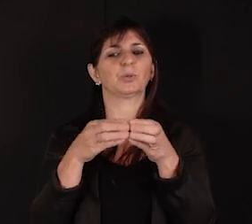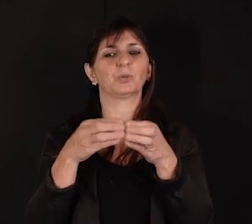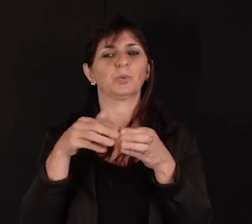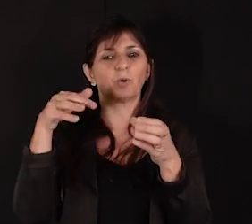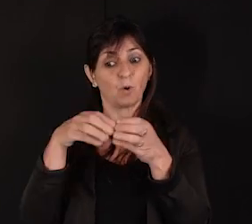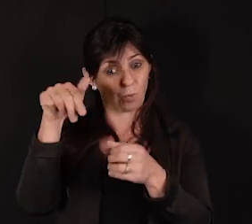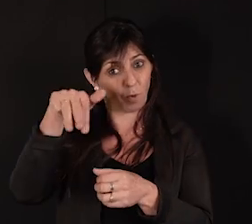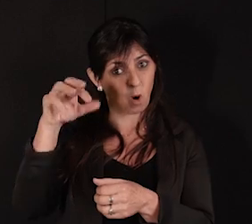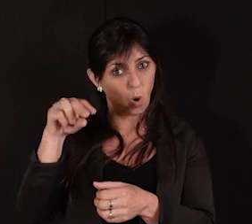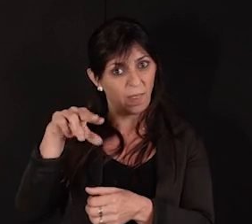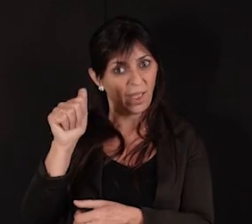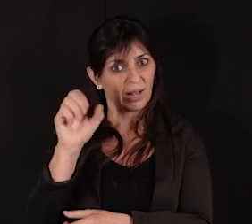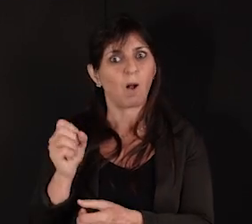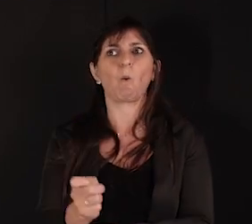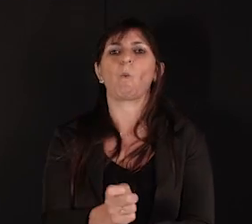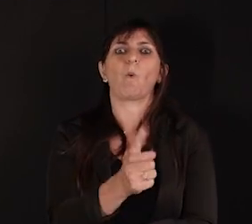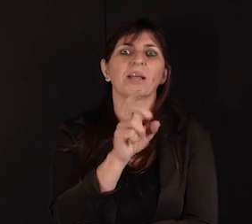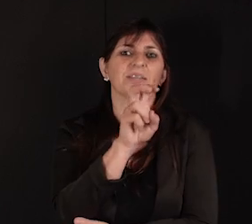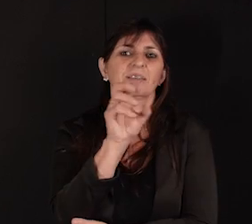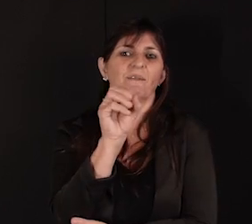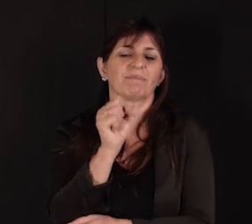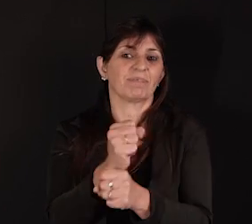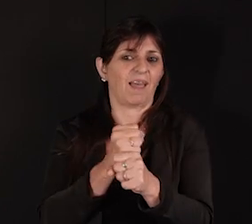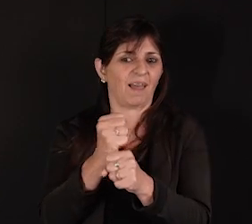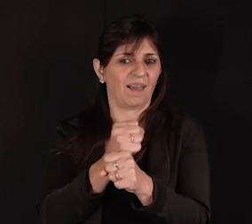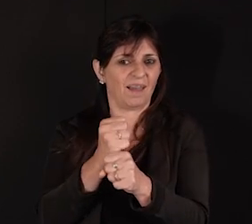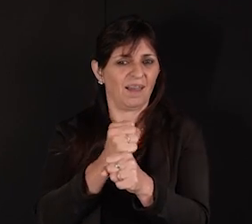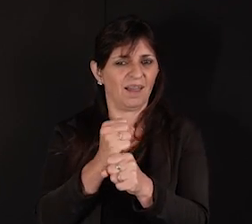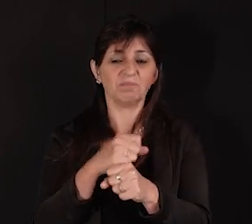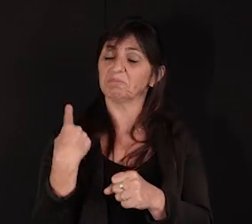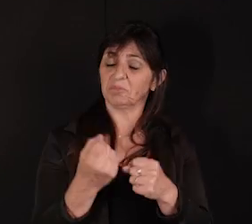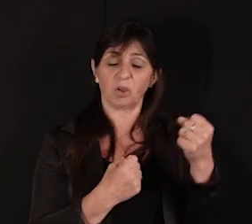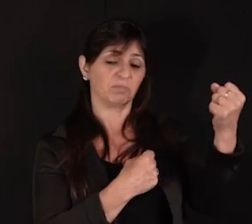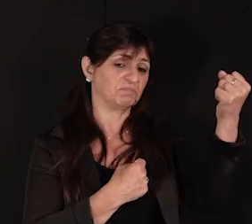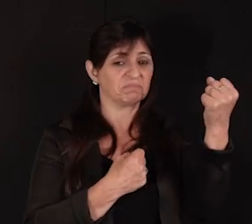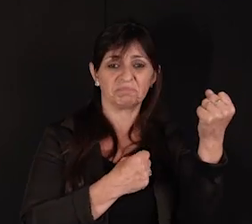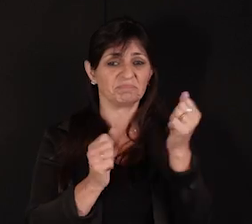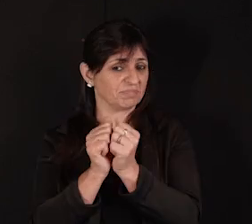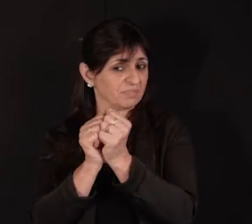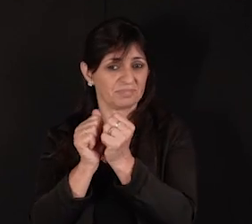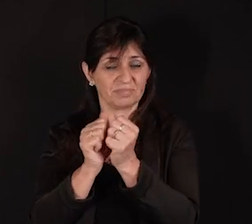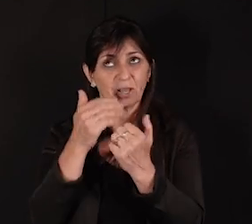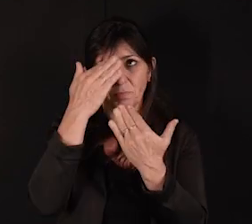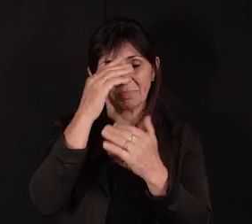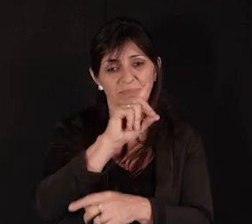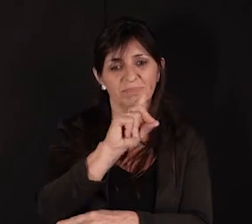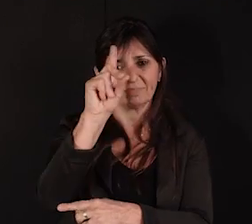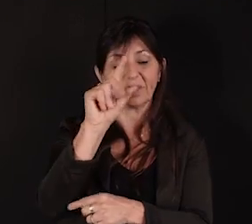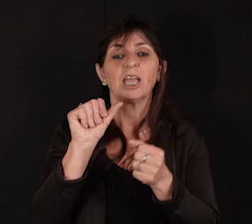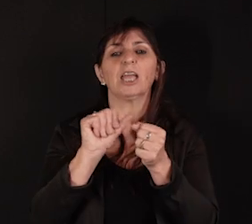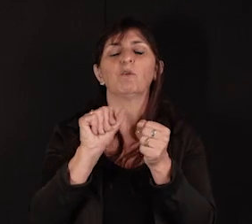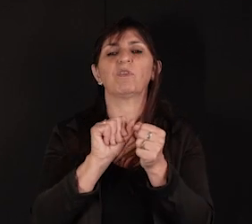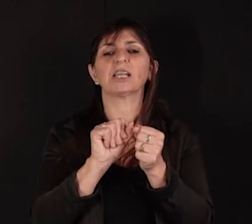quase 50 anos, né? Então, estamos aí tocando fandango, graças a Deus. Eu faço melodia, né?